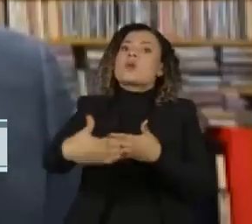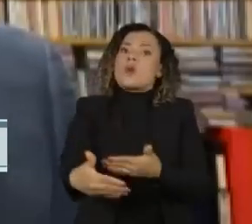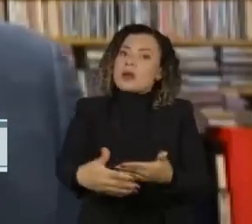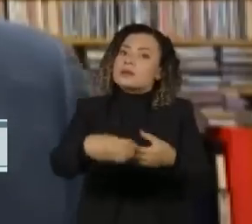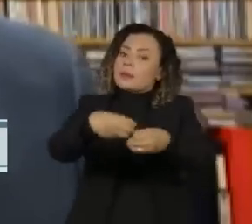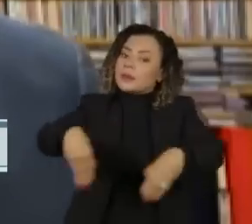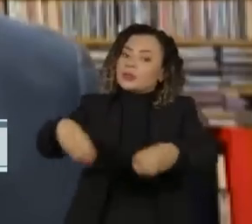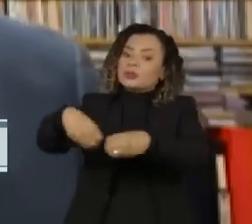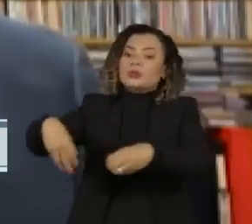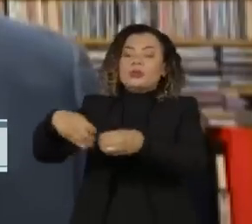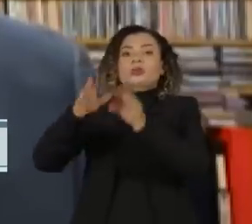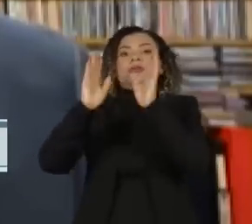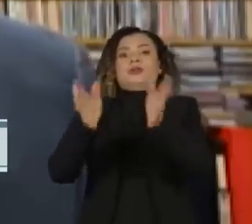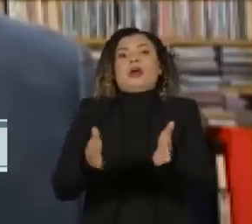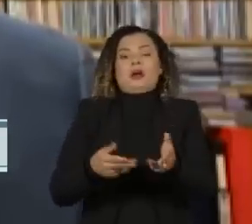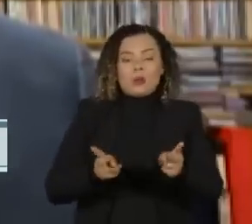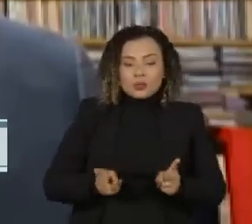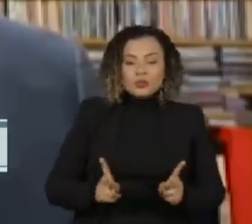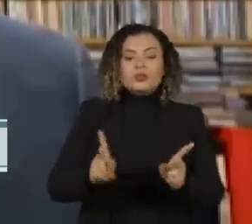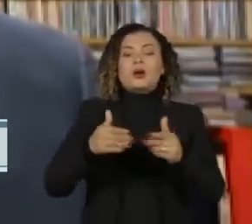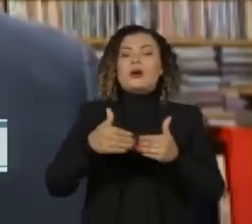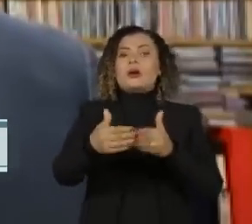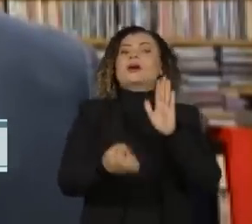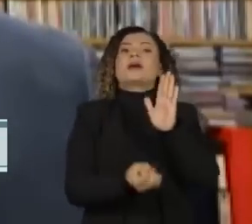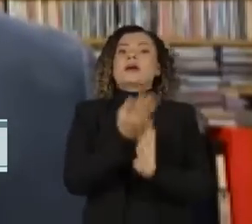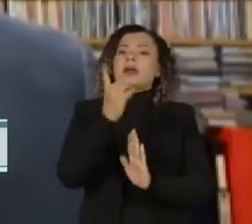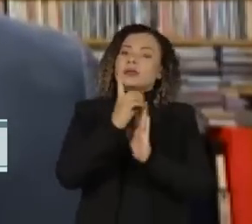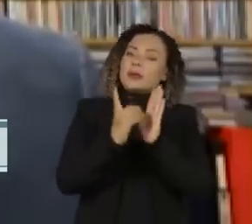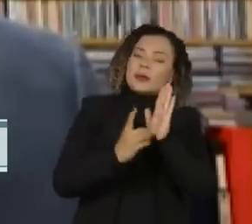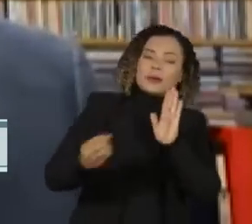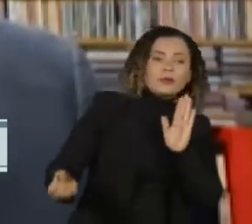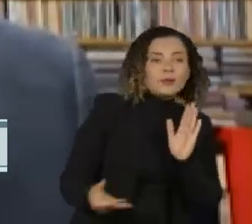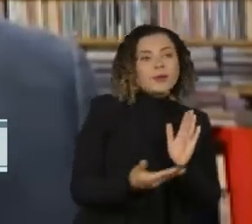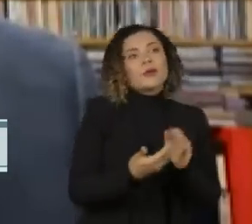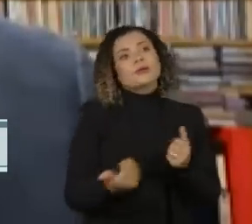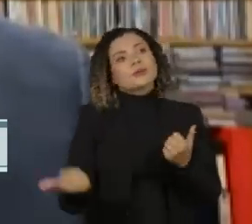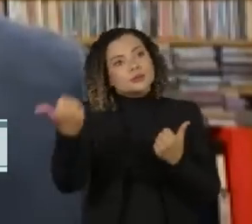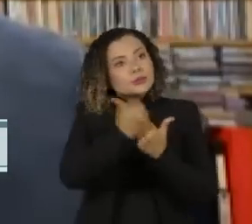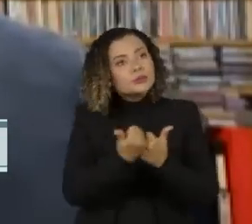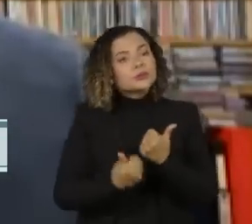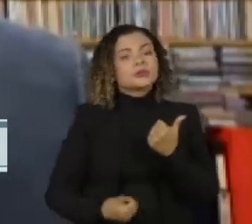elas deixaram Então você vai ter que fazer novos decretos para lidar com aquilo que foi